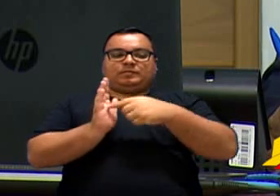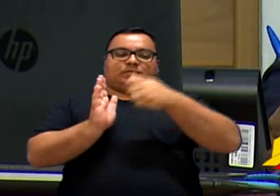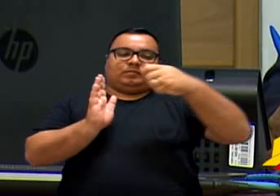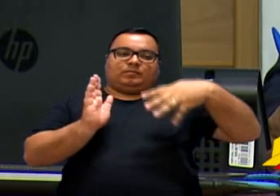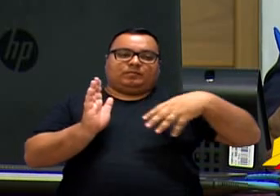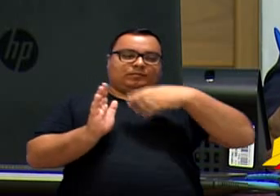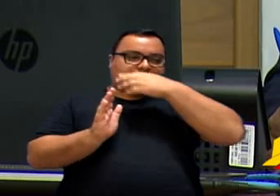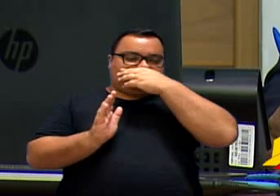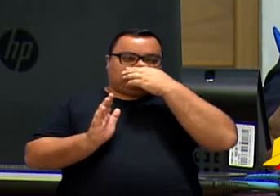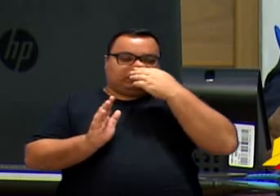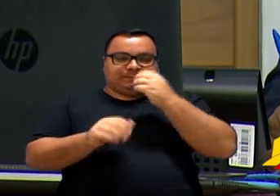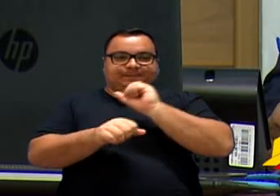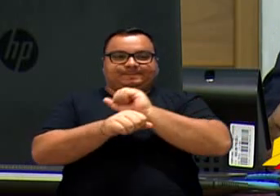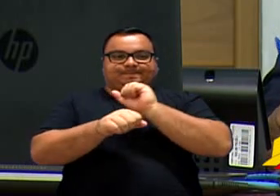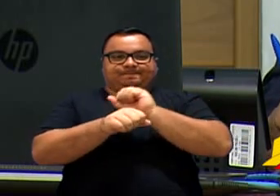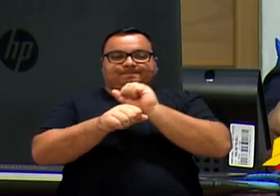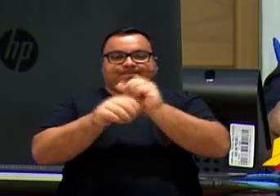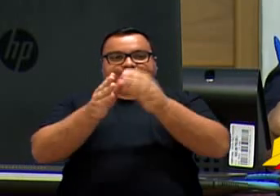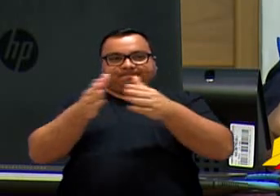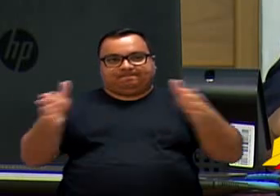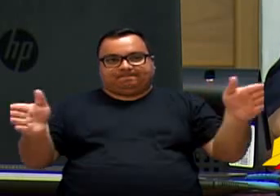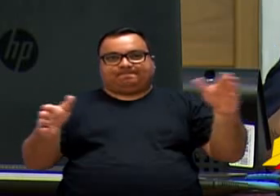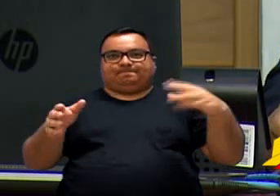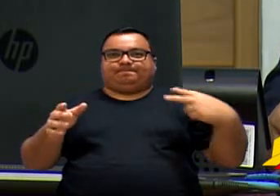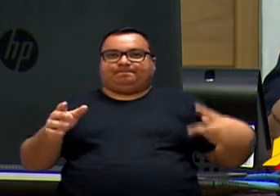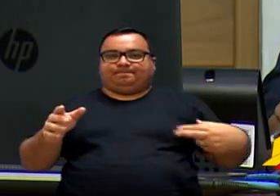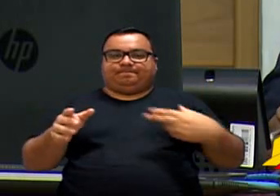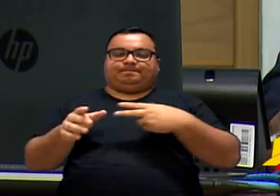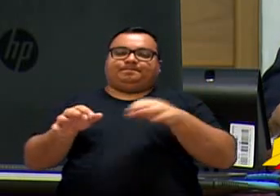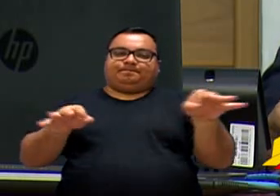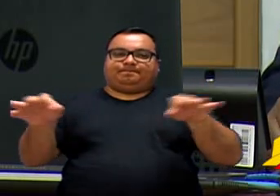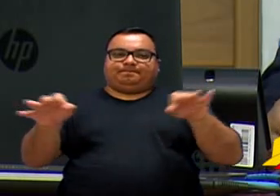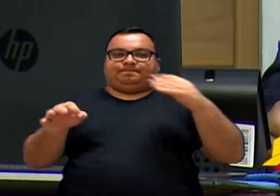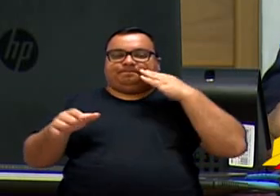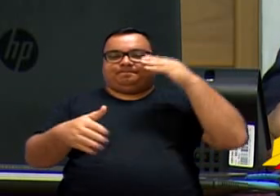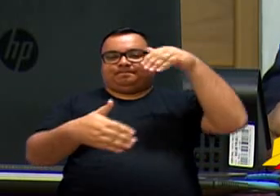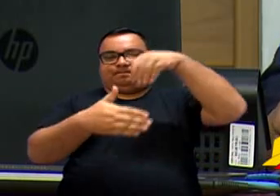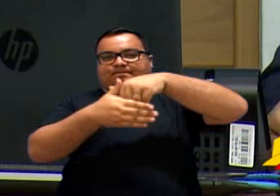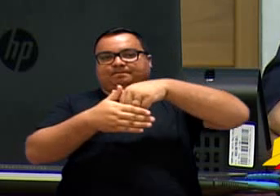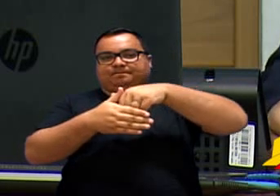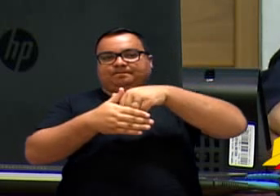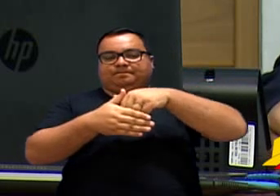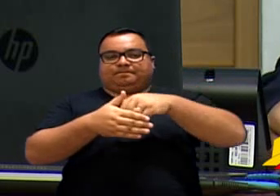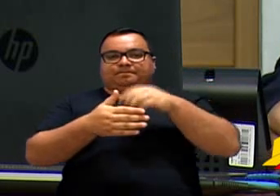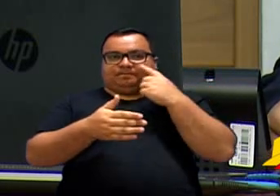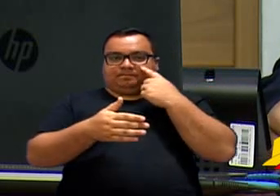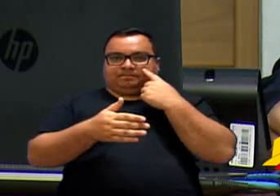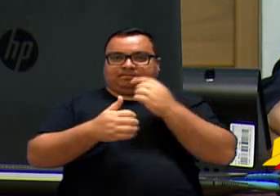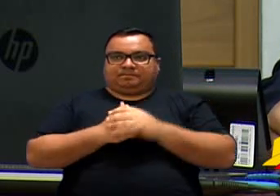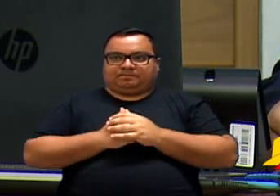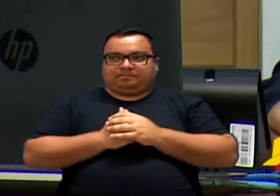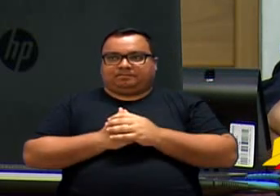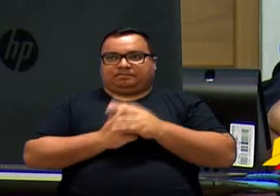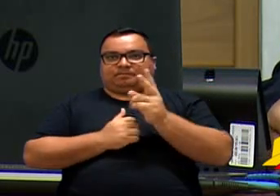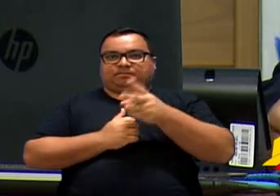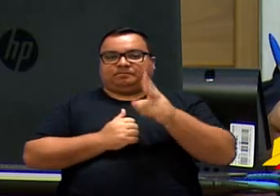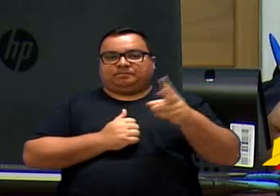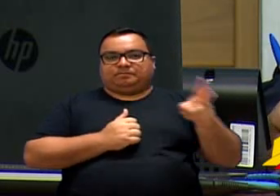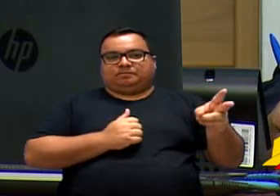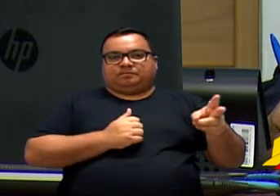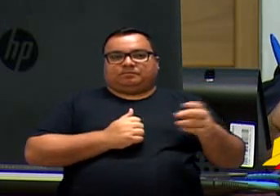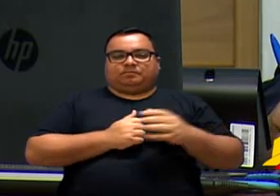tempo de espera para procedimento cirúrgico. Eu coloco... em